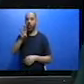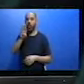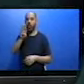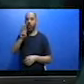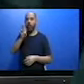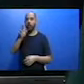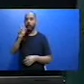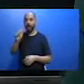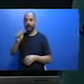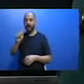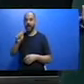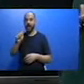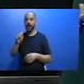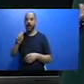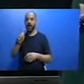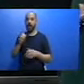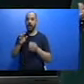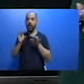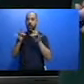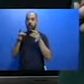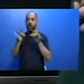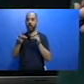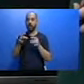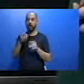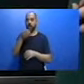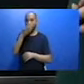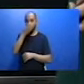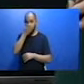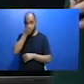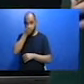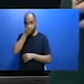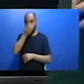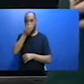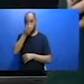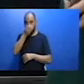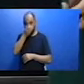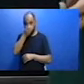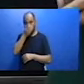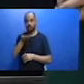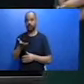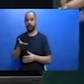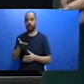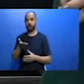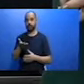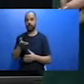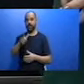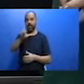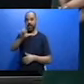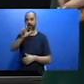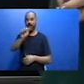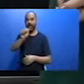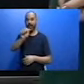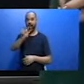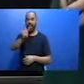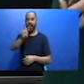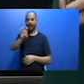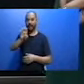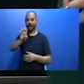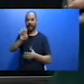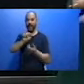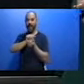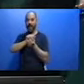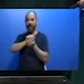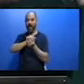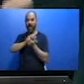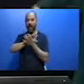a boca eo nariz com lenço descartável ao espirrar lave olha o outro verbo matam